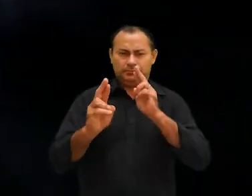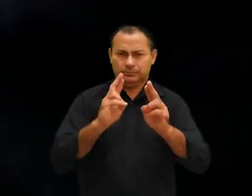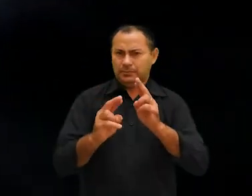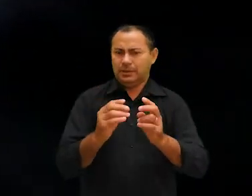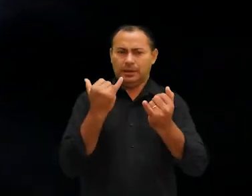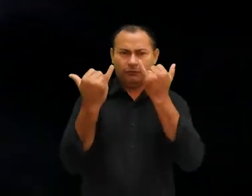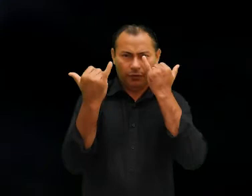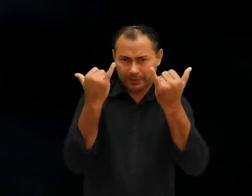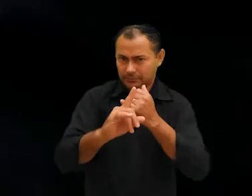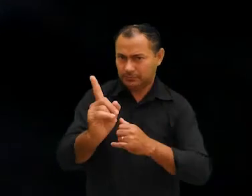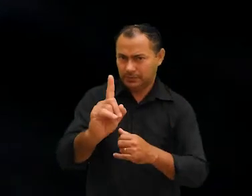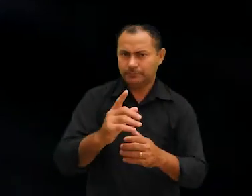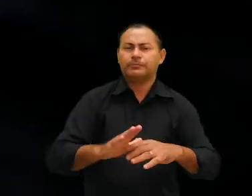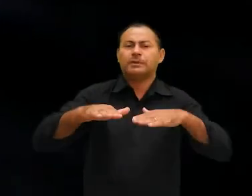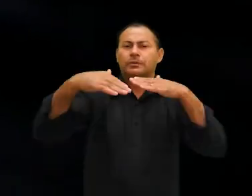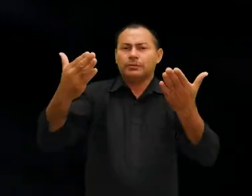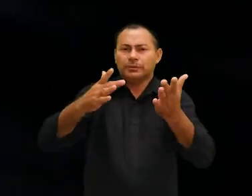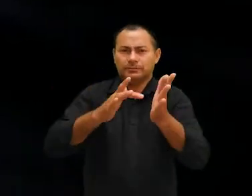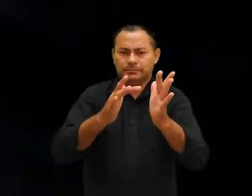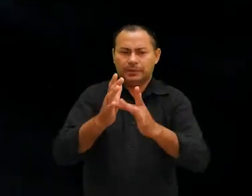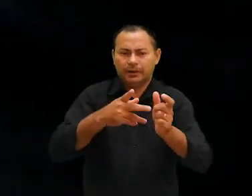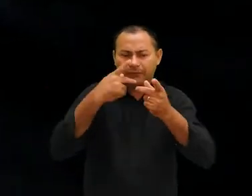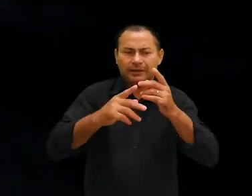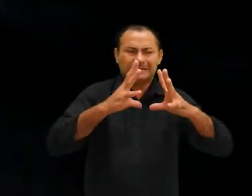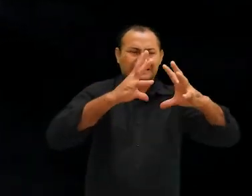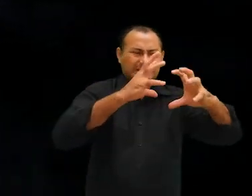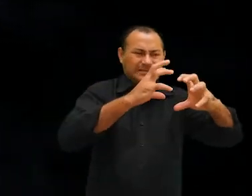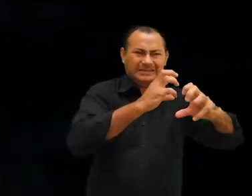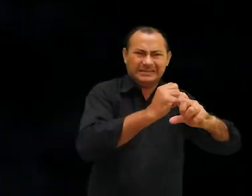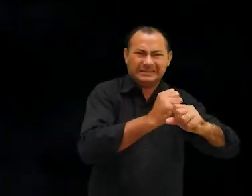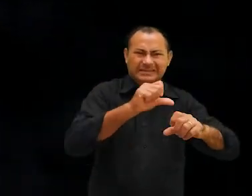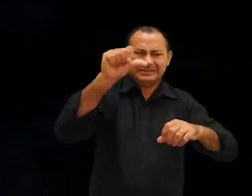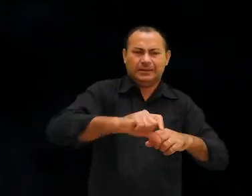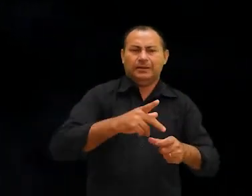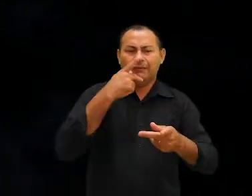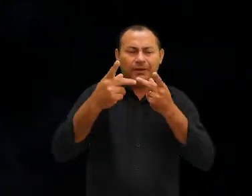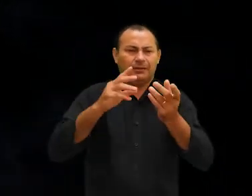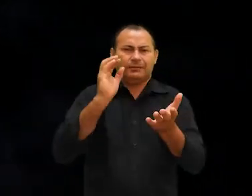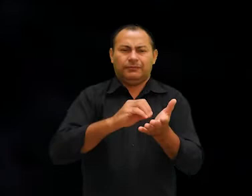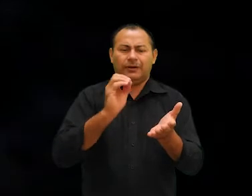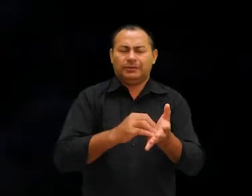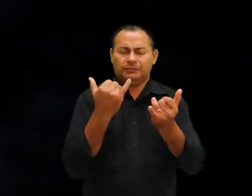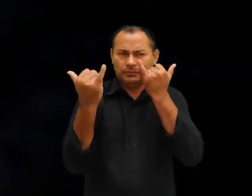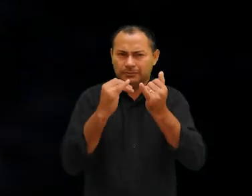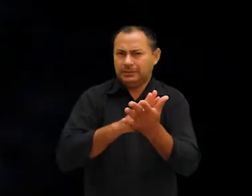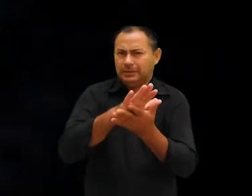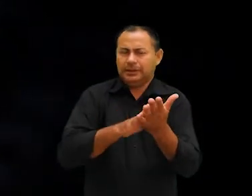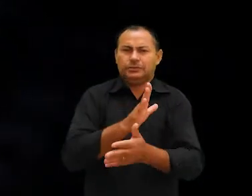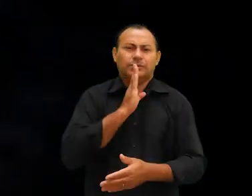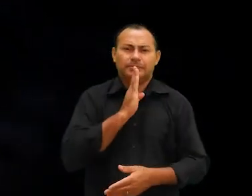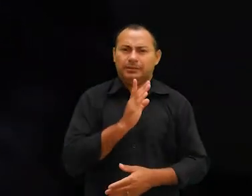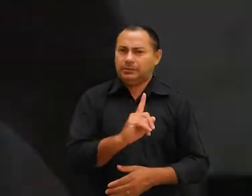não está relacionado a informação quando eu não estiver EA escuridão ele não está falando de ausência de